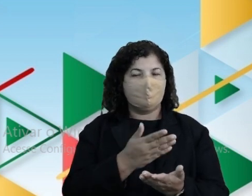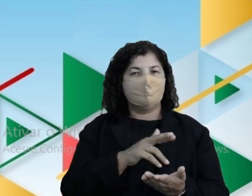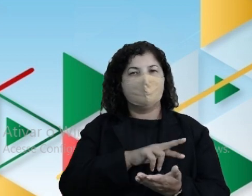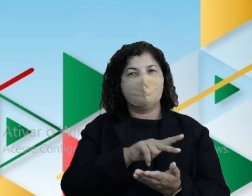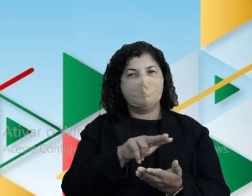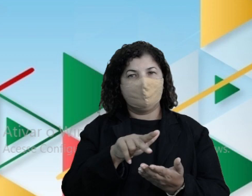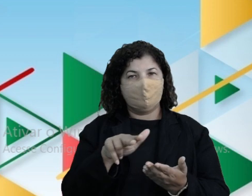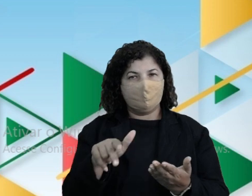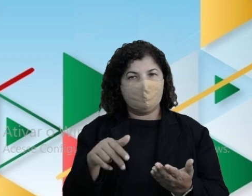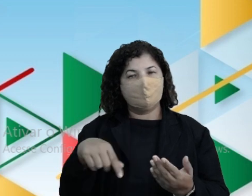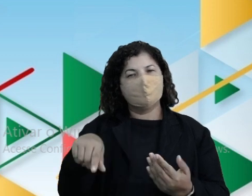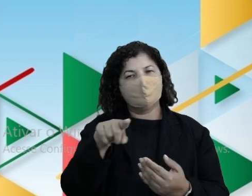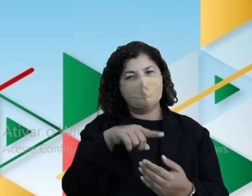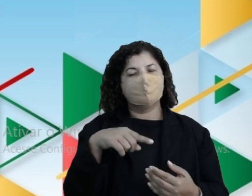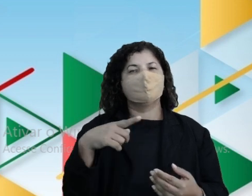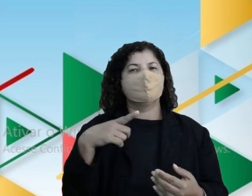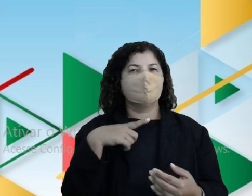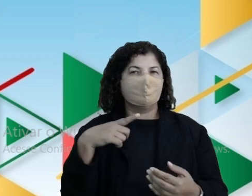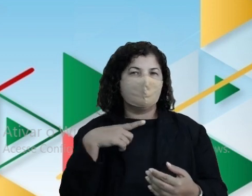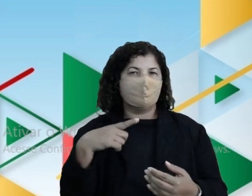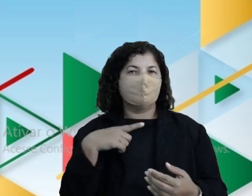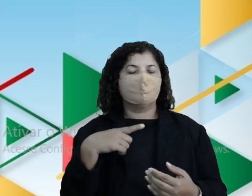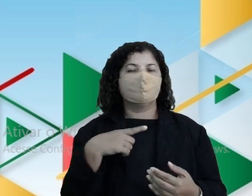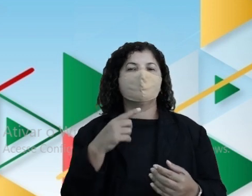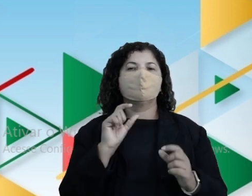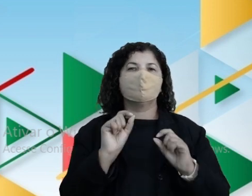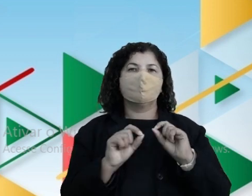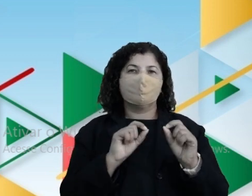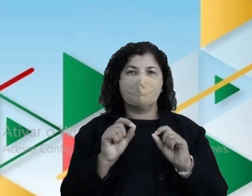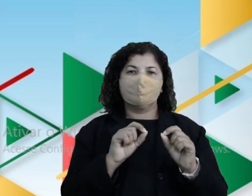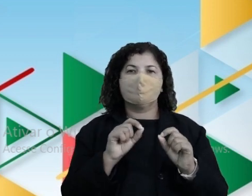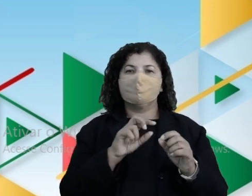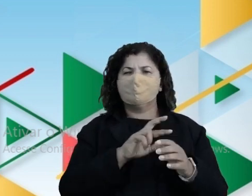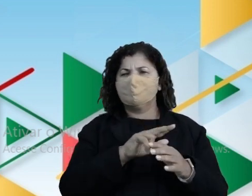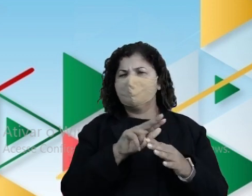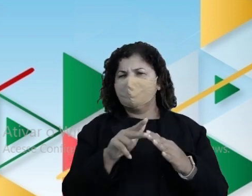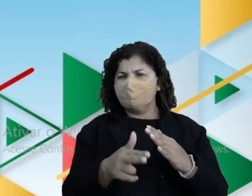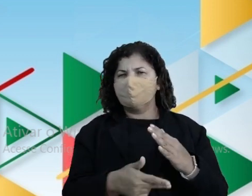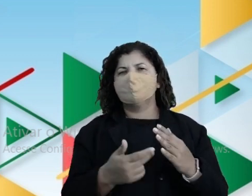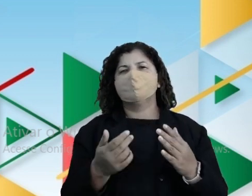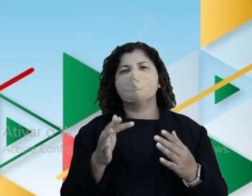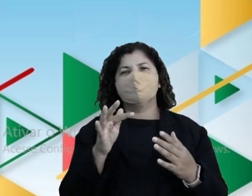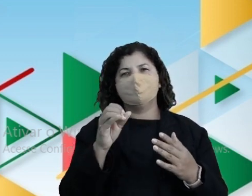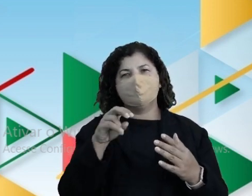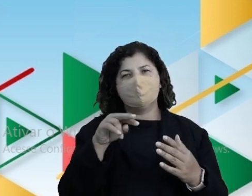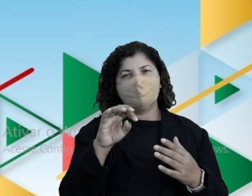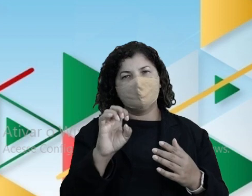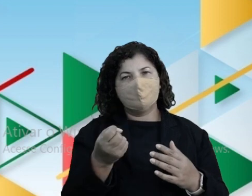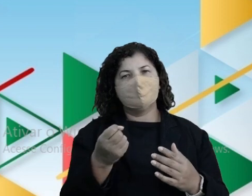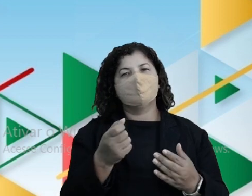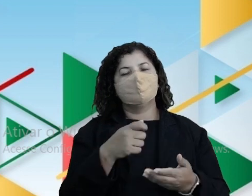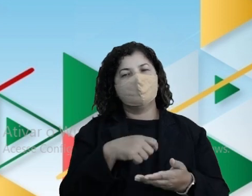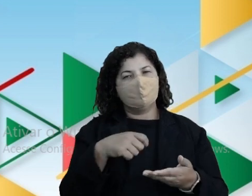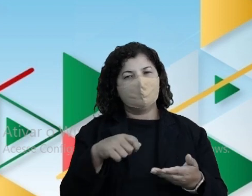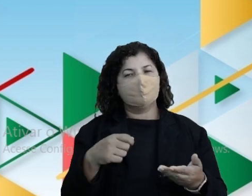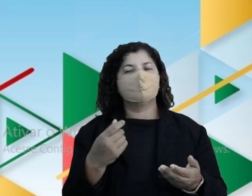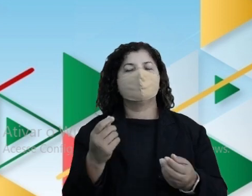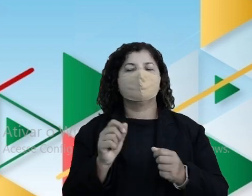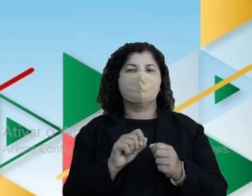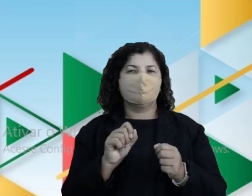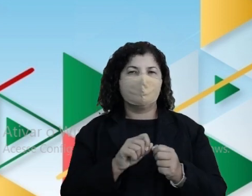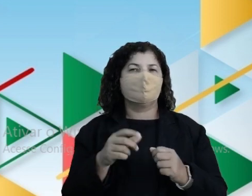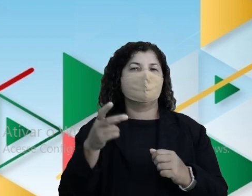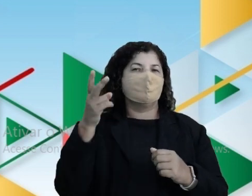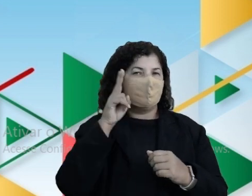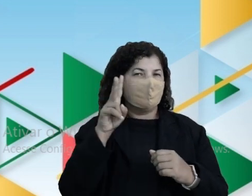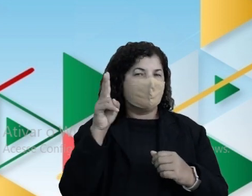Então, vocês vão ter, na realidade, uma variedade, né, de fontes escritas para simplesmente o que reconstruir a história de